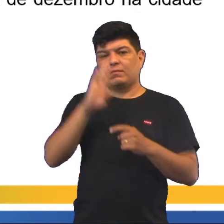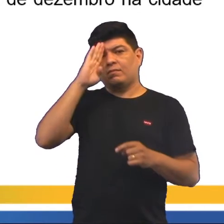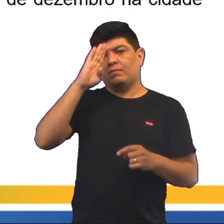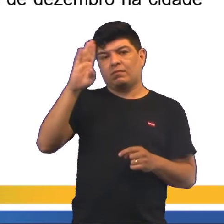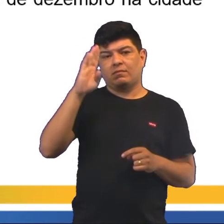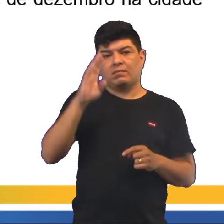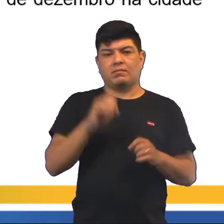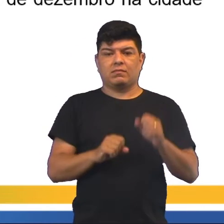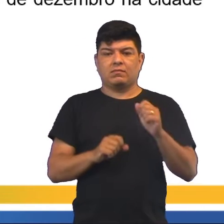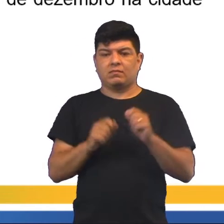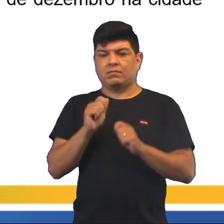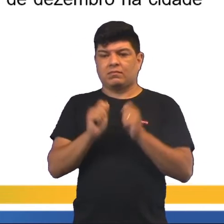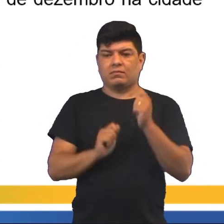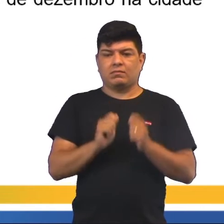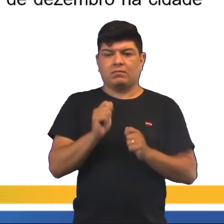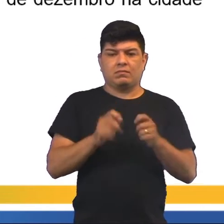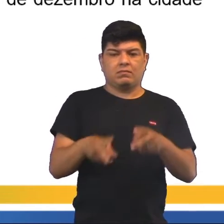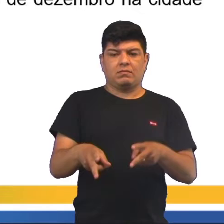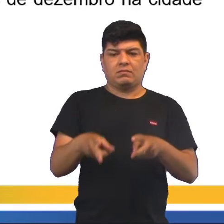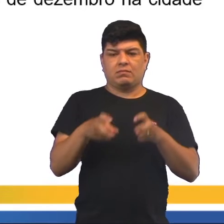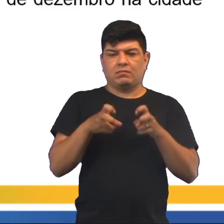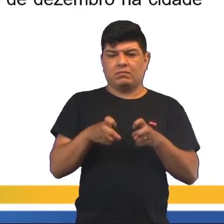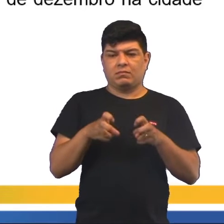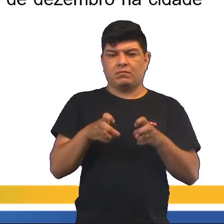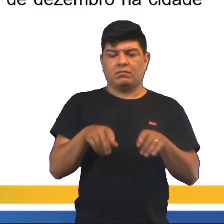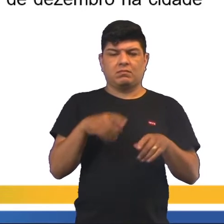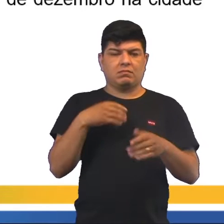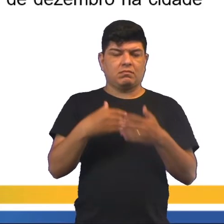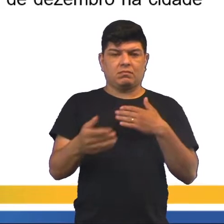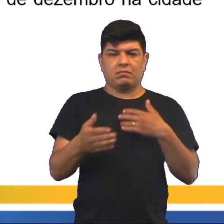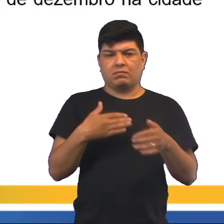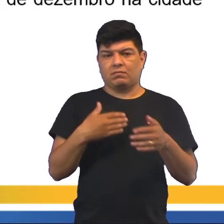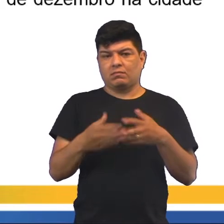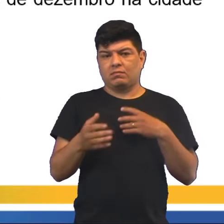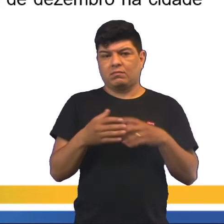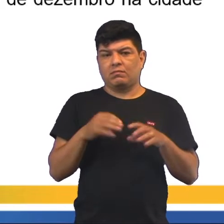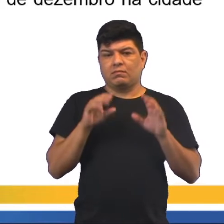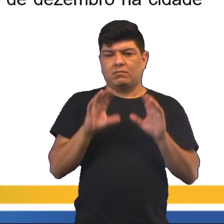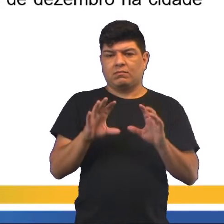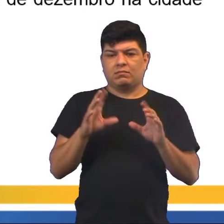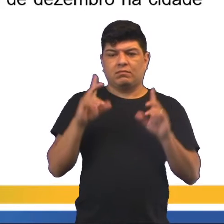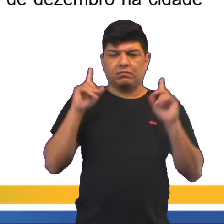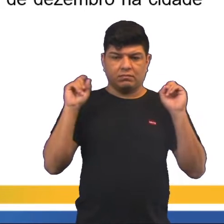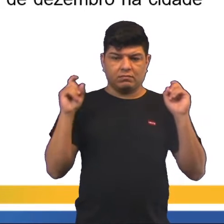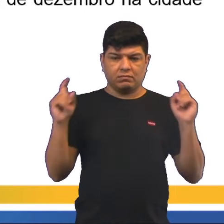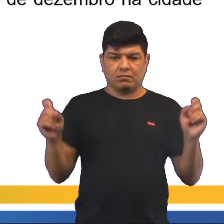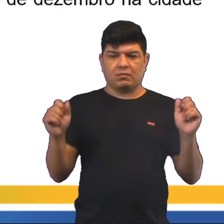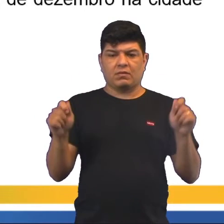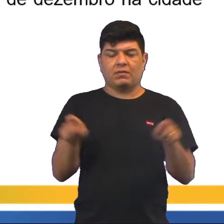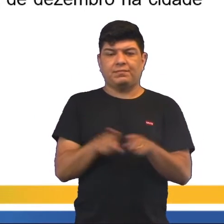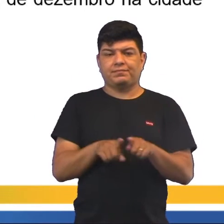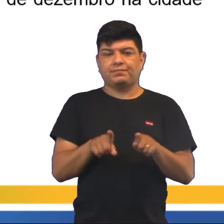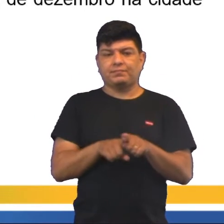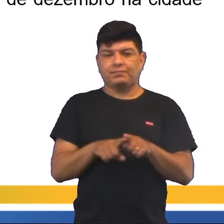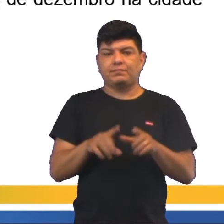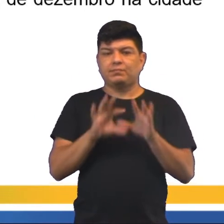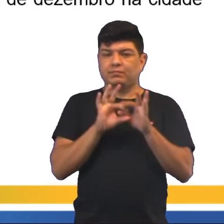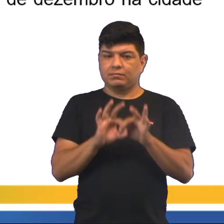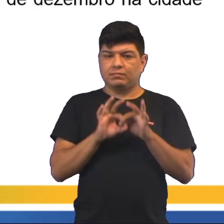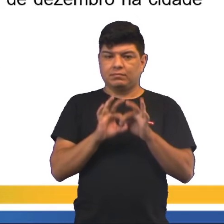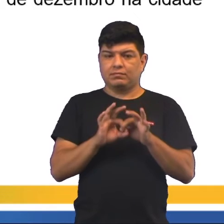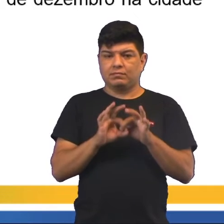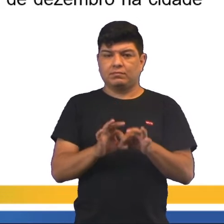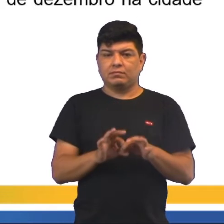os mecanismos perceptivos, independentemente do meio em que o som possa ser